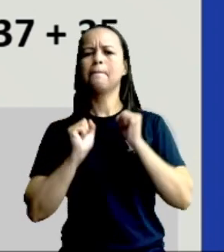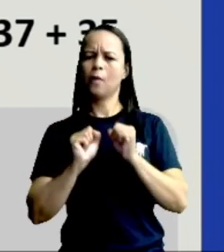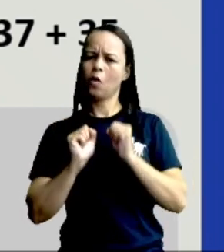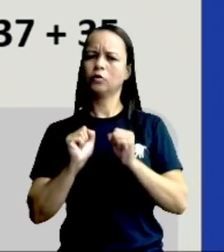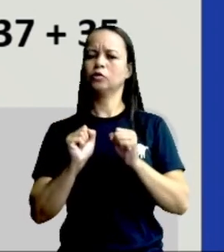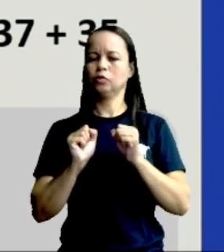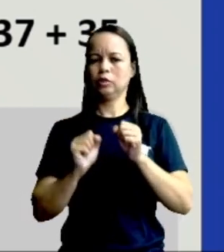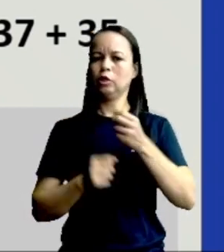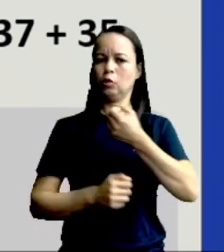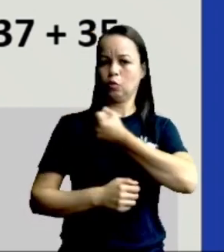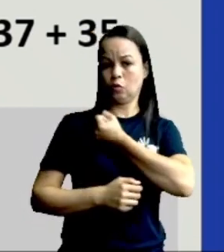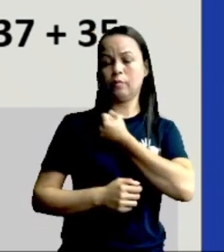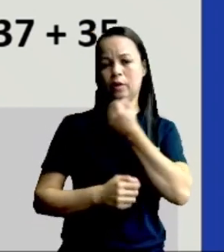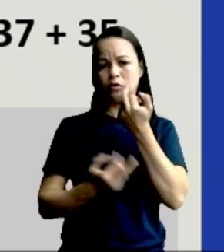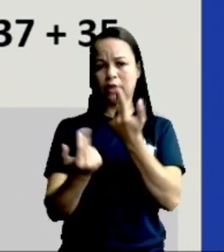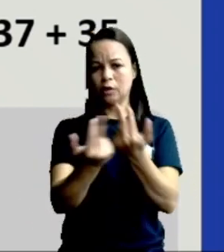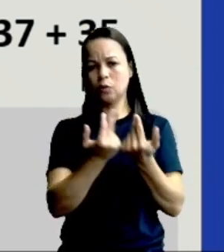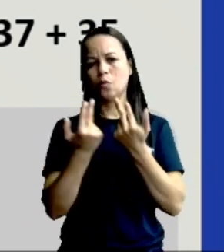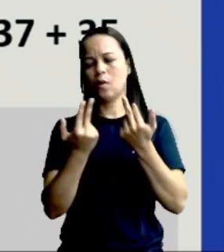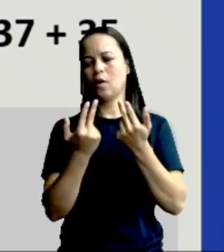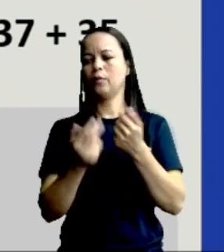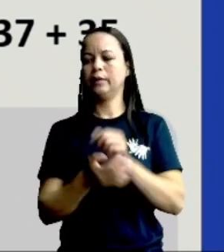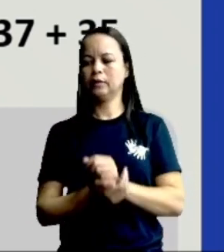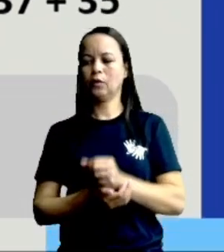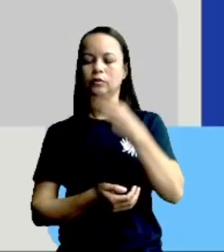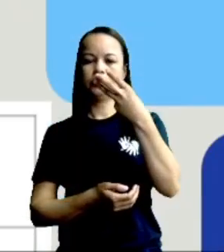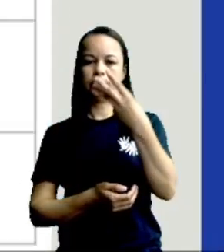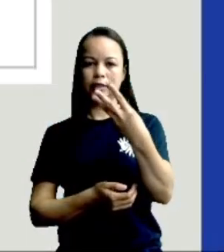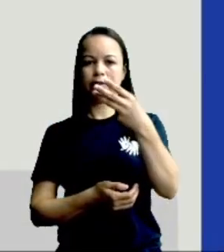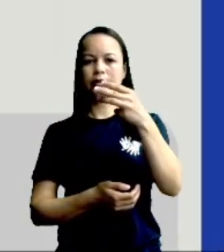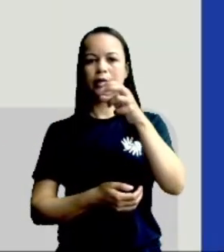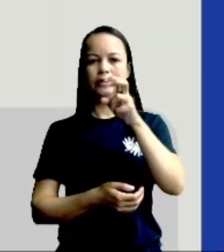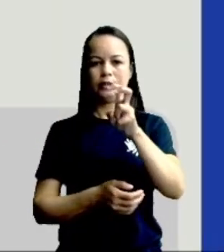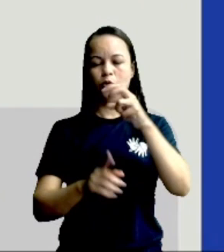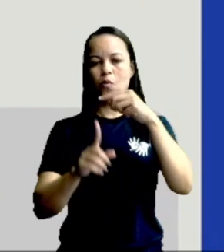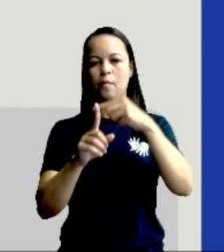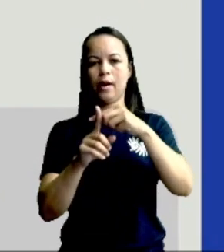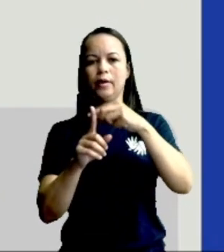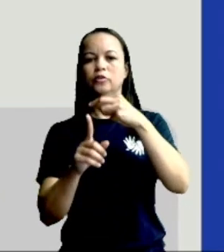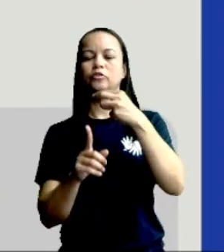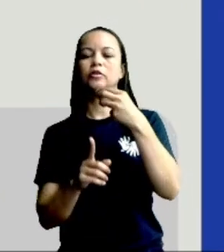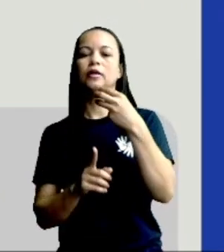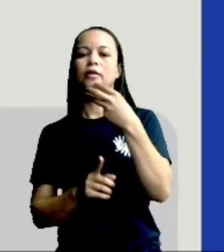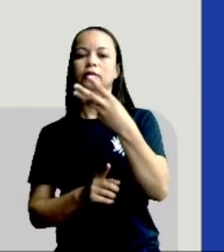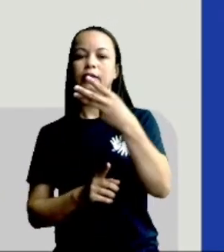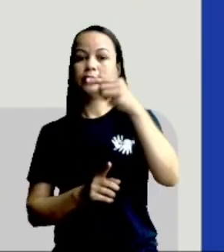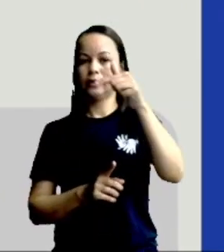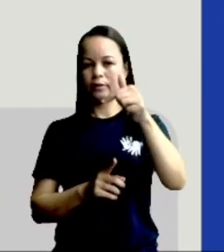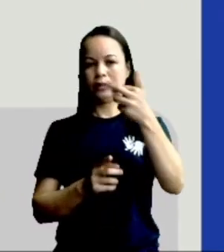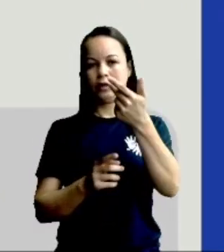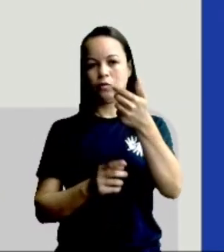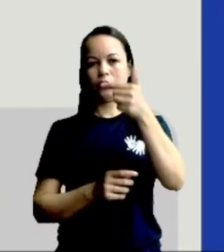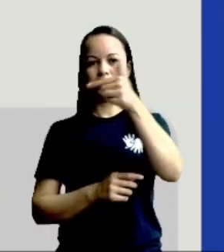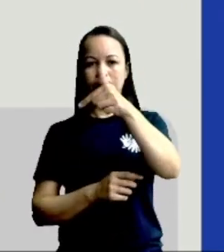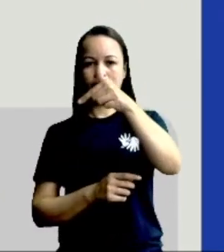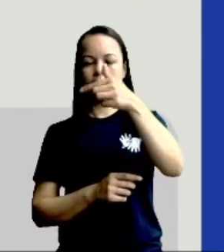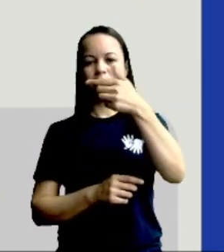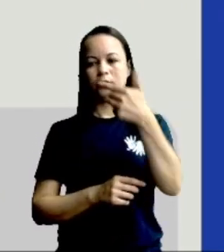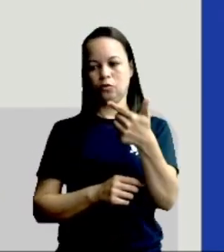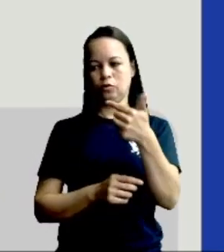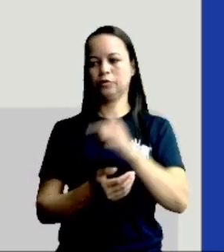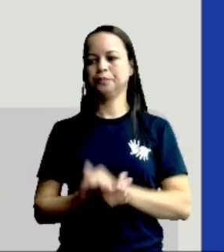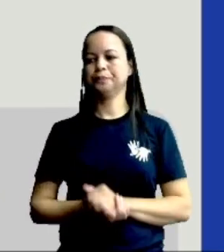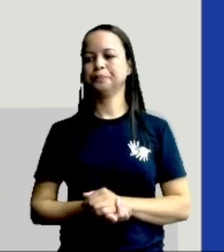mesmo. 35 mais 37 dá 72. 35, vamos ver aqui bem representado